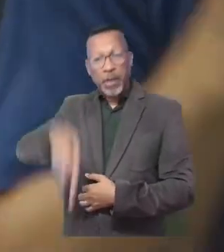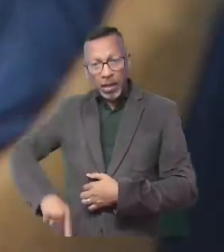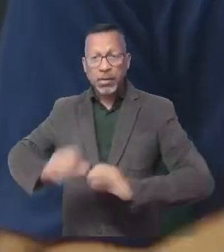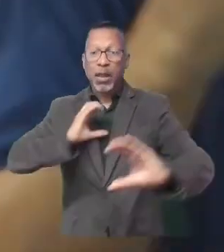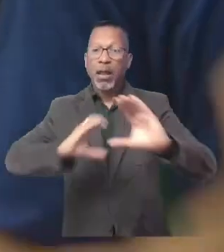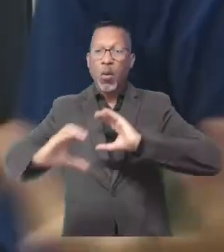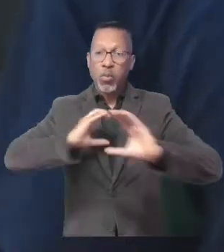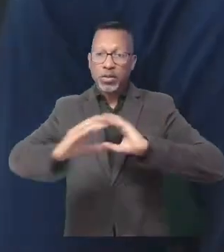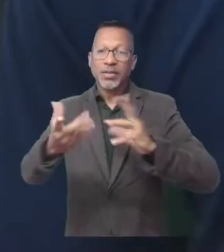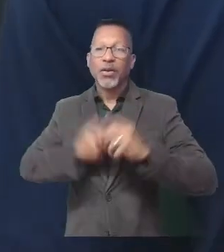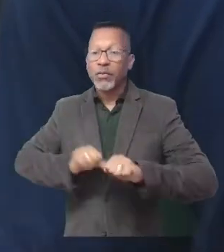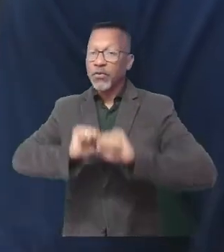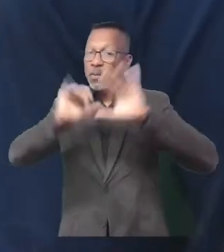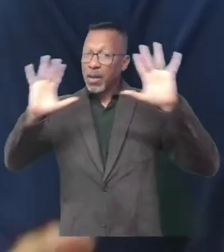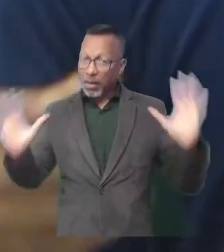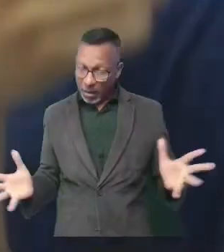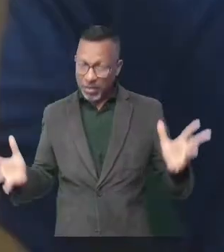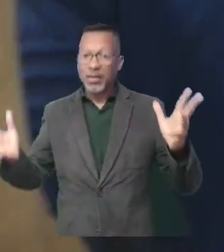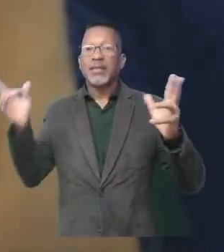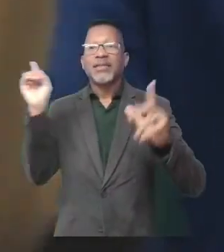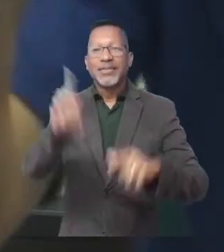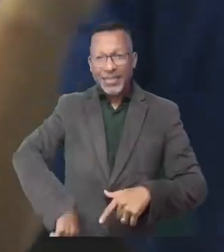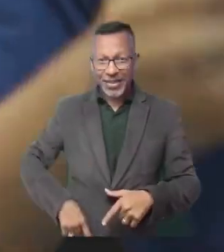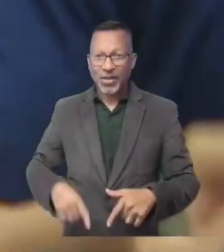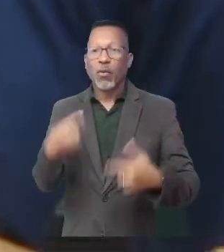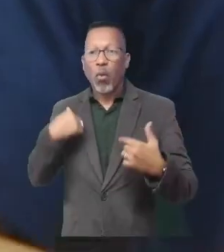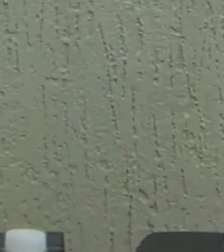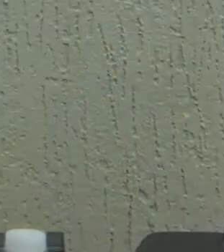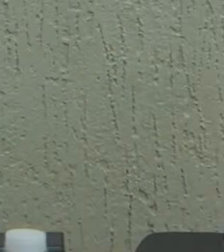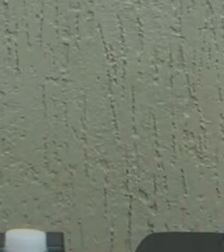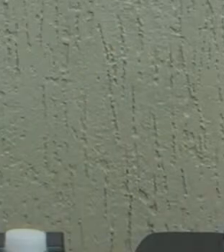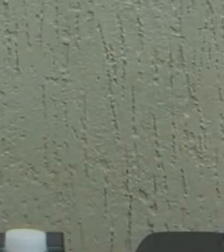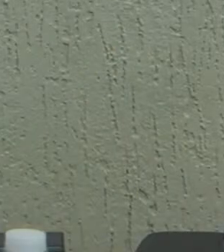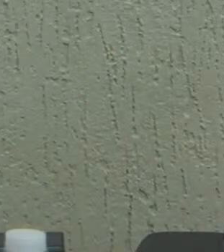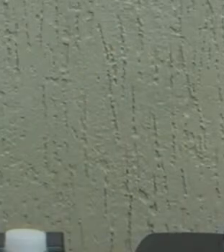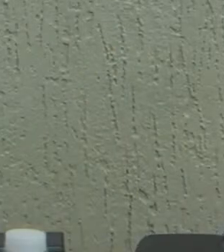comunicar de uma forma mais clara e eficiente com os médicos.